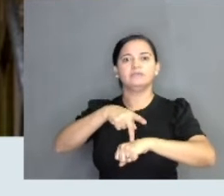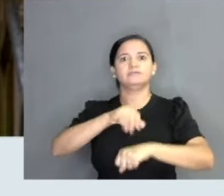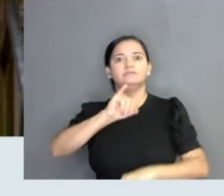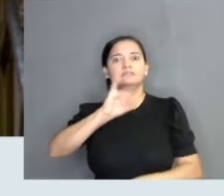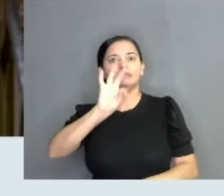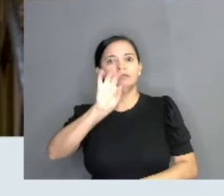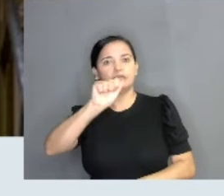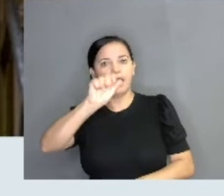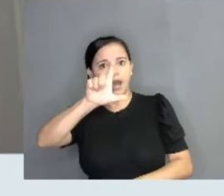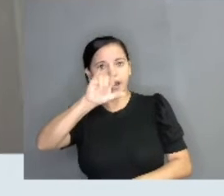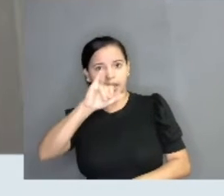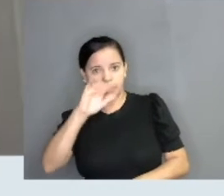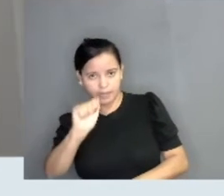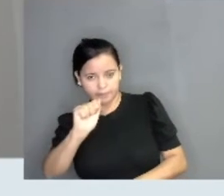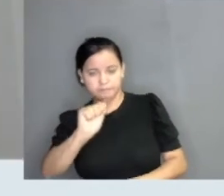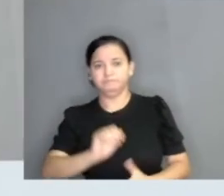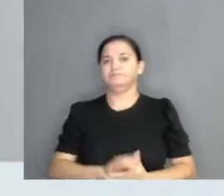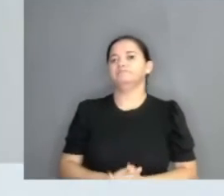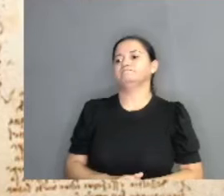próximo slide.